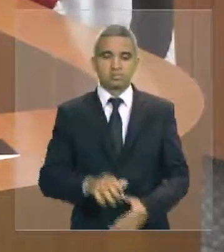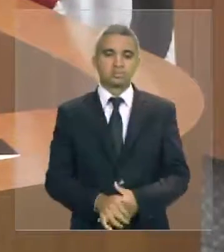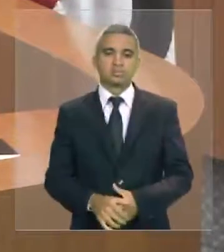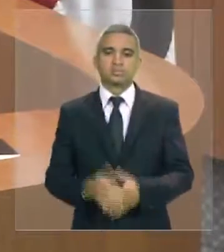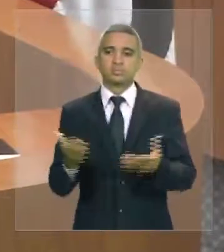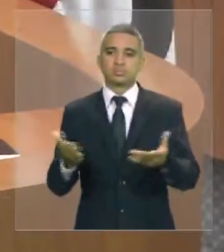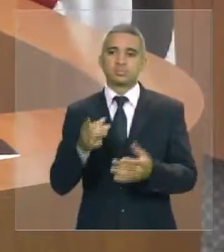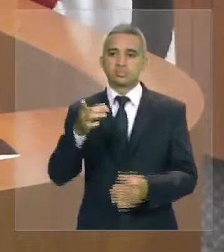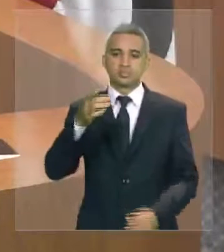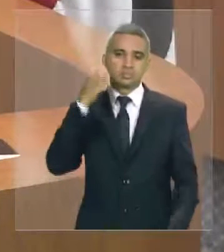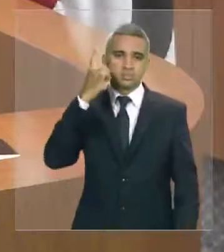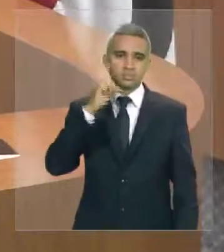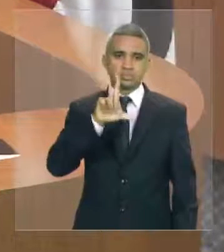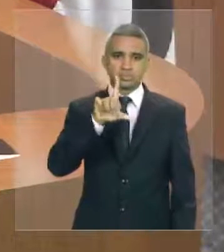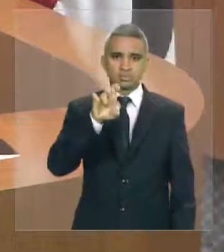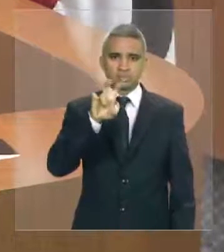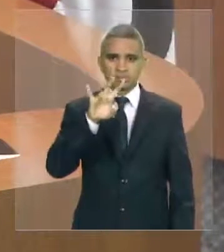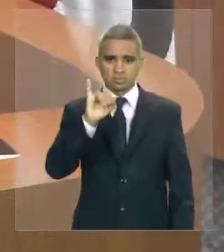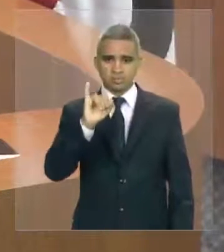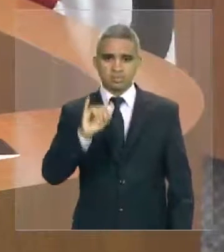Levi.